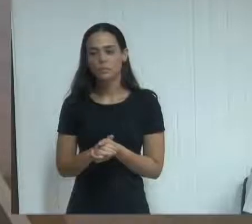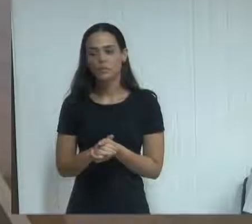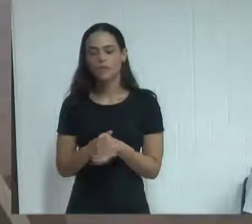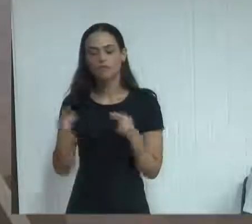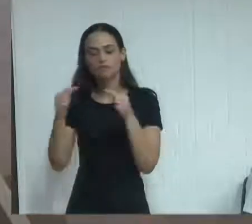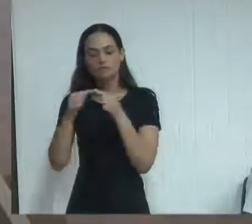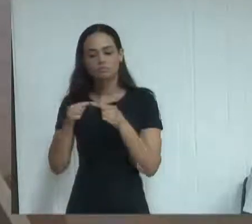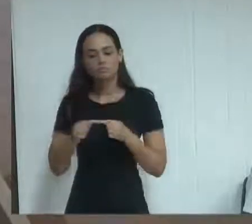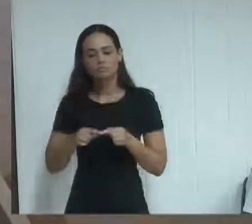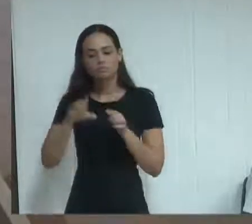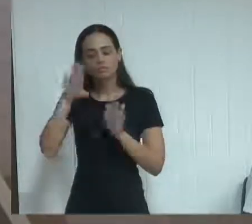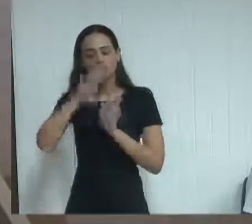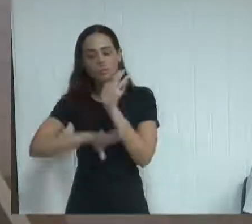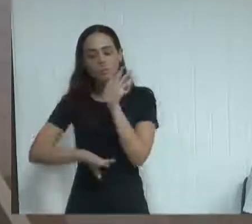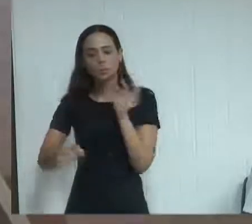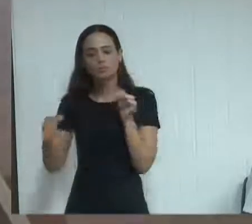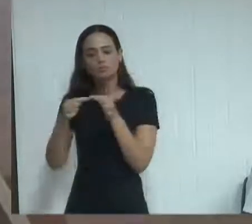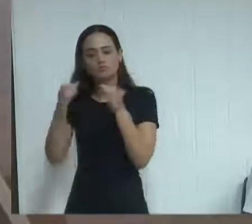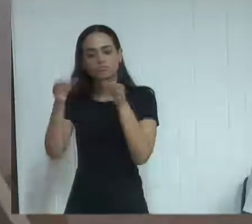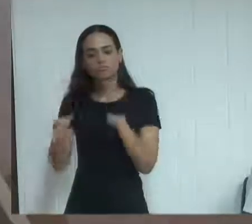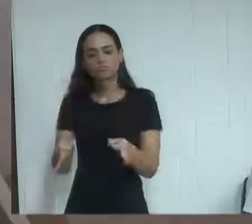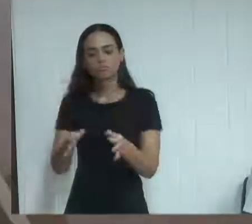desconto poderá gerar